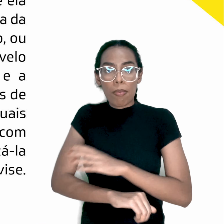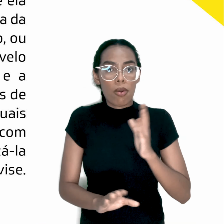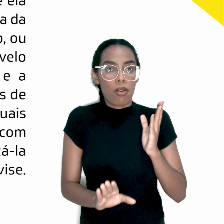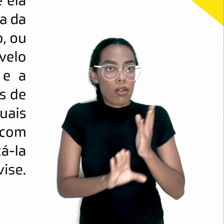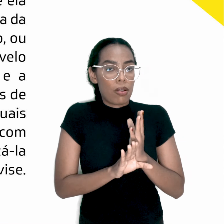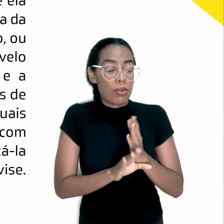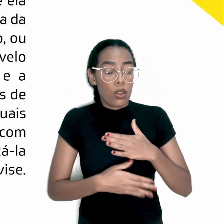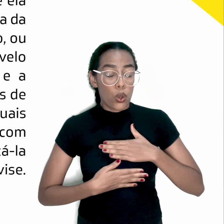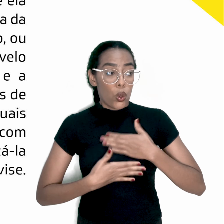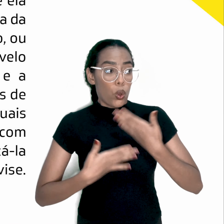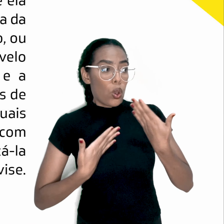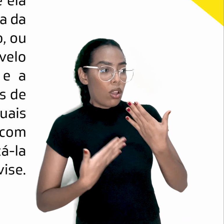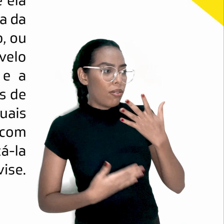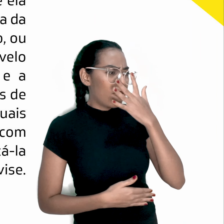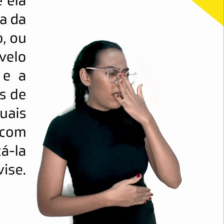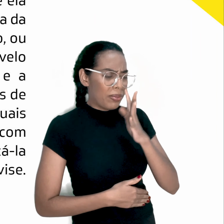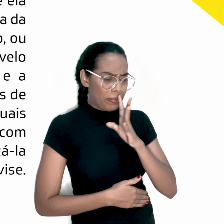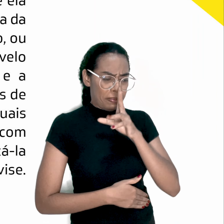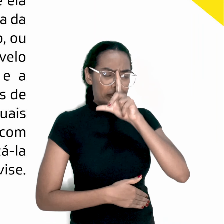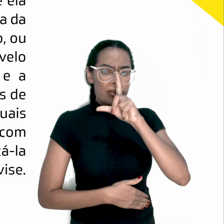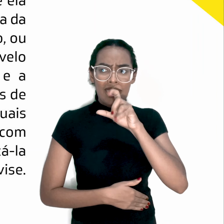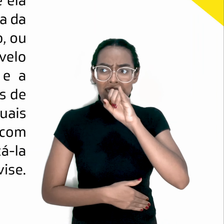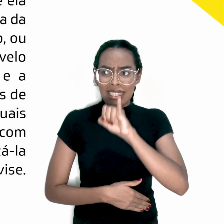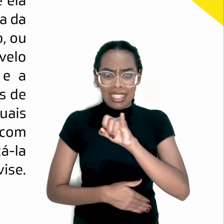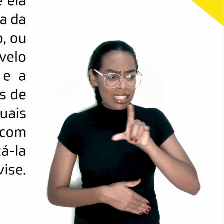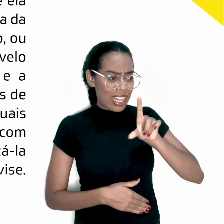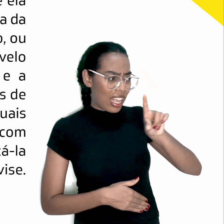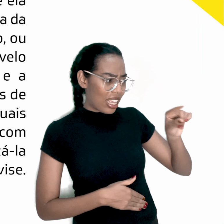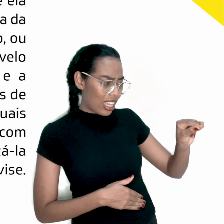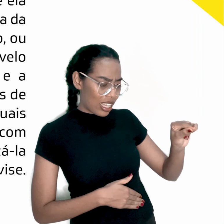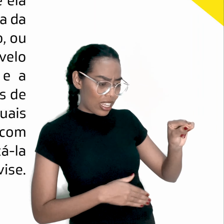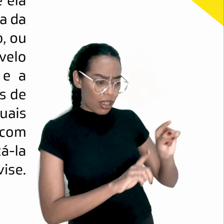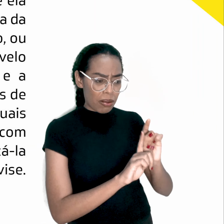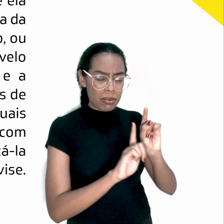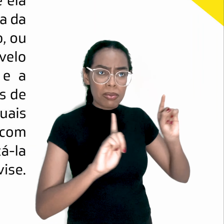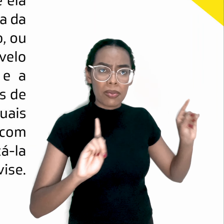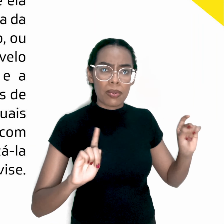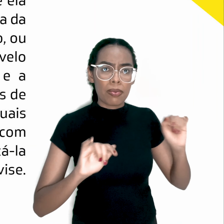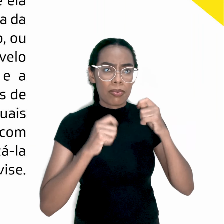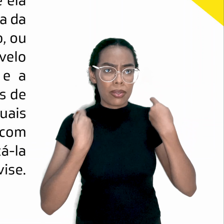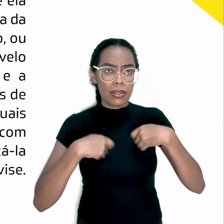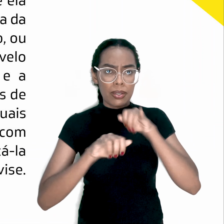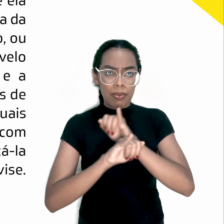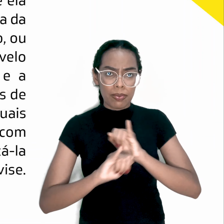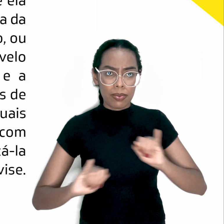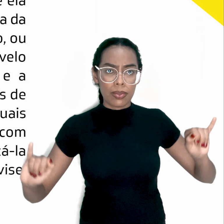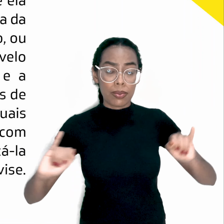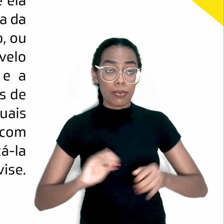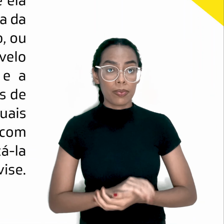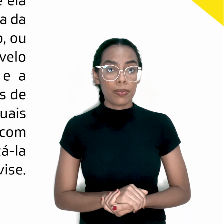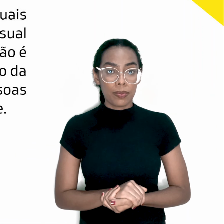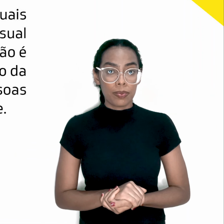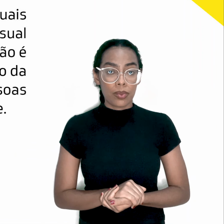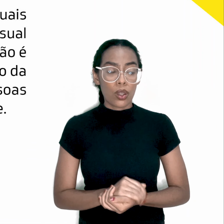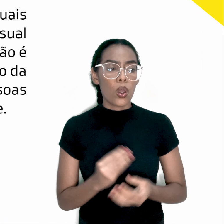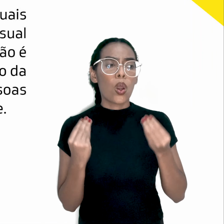visual pelo braço Pois pode assustá-la e ser invasivo Quando for sair ou se afastar, avise